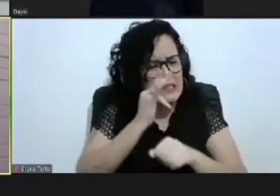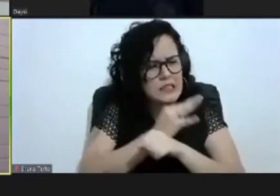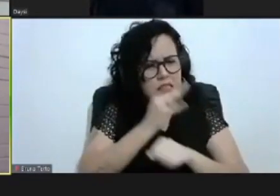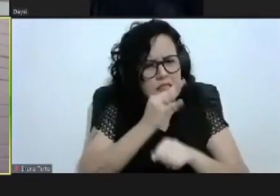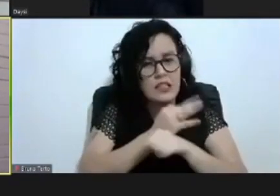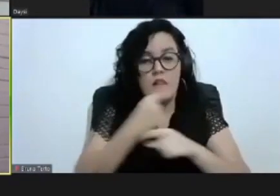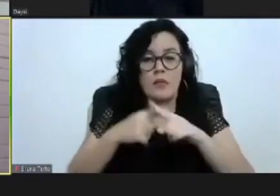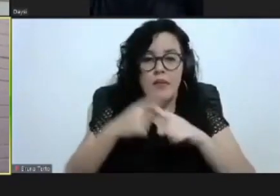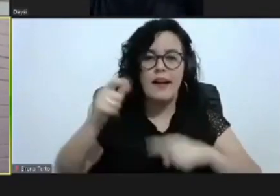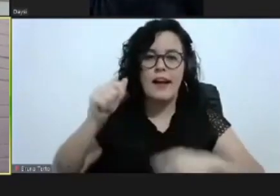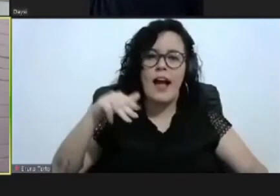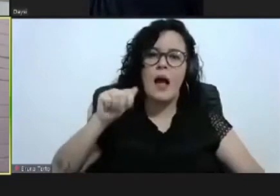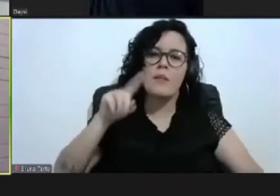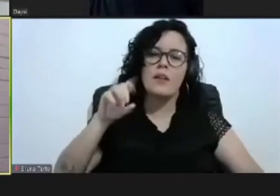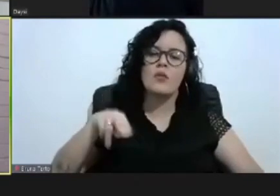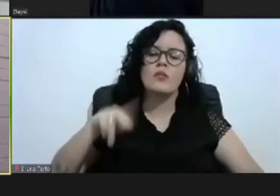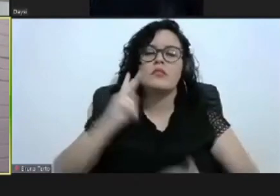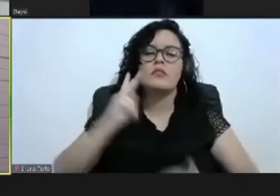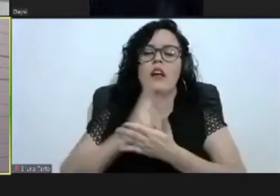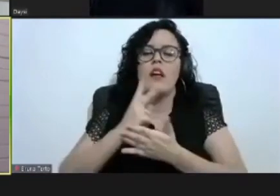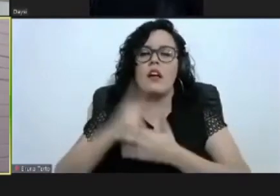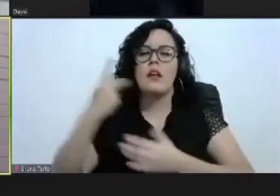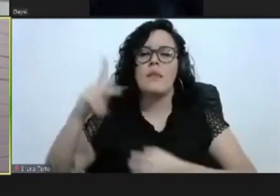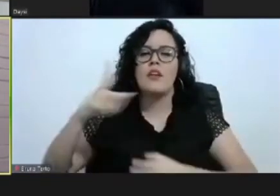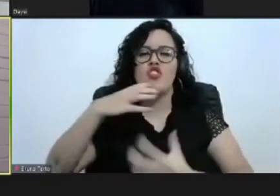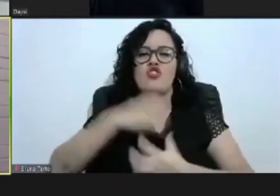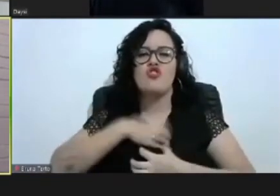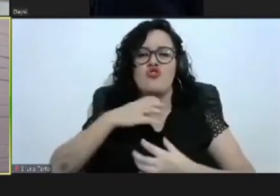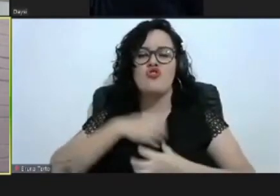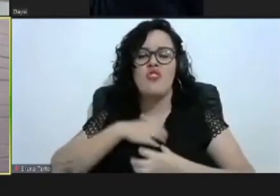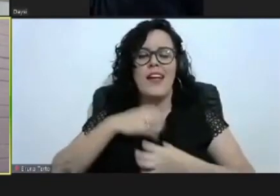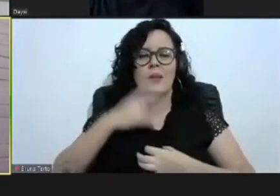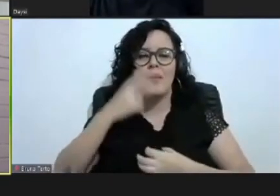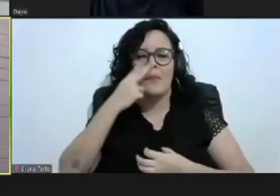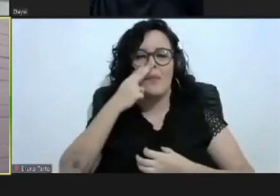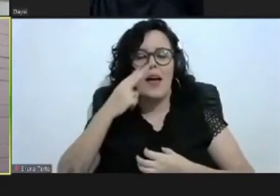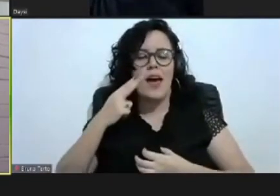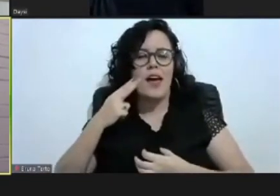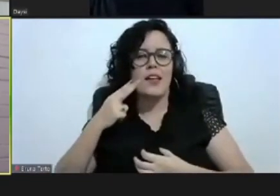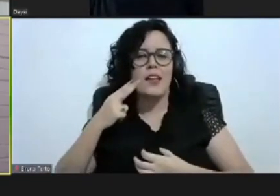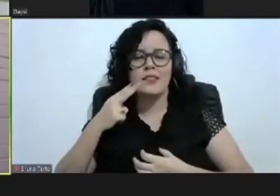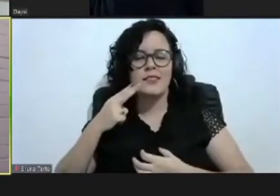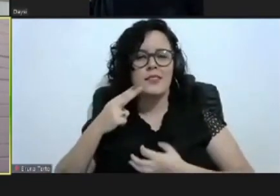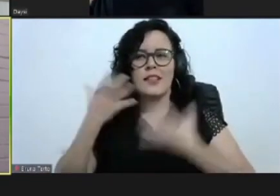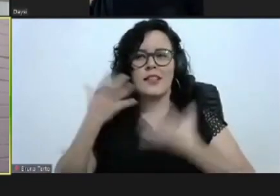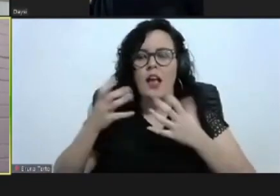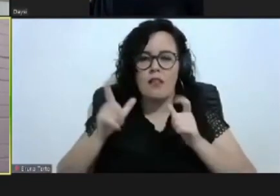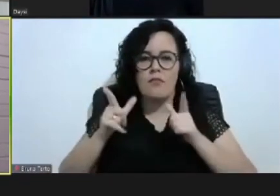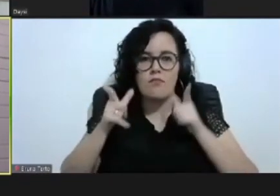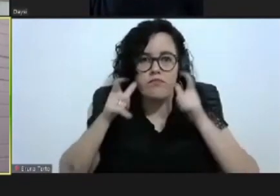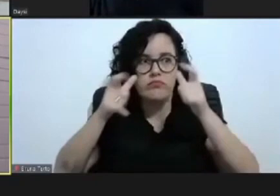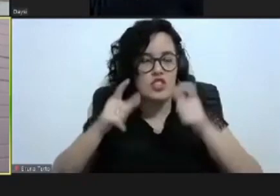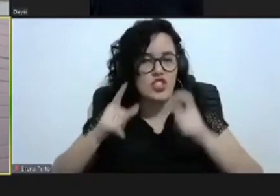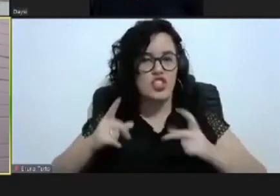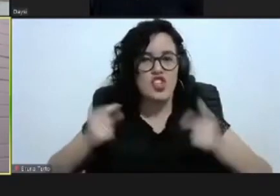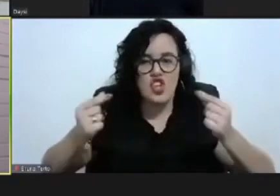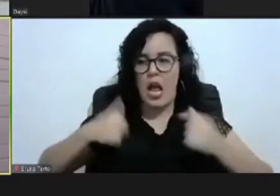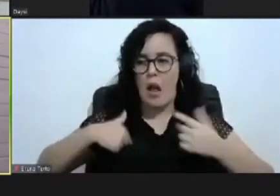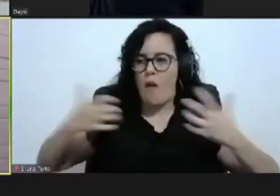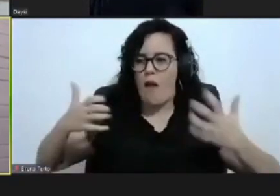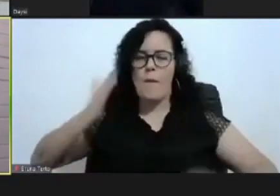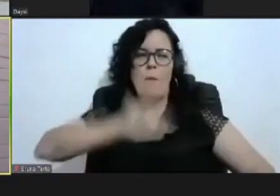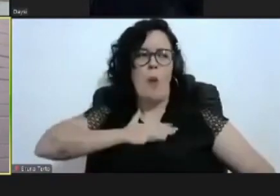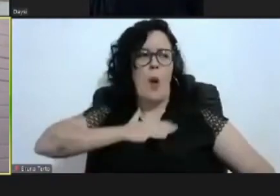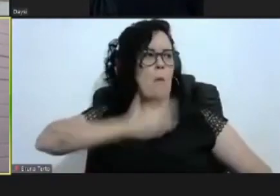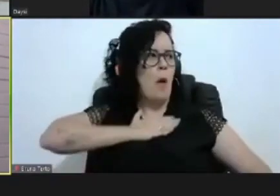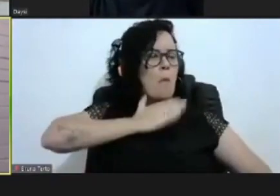sempre teve uma postura muito agressiva, né? Quer dizer, assim, ela tem essa coisa do monopólio, de tomar conta. Então, a gente